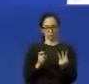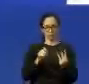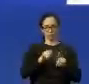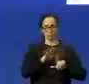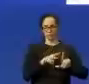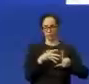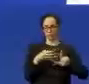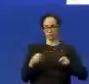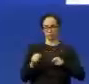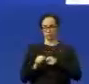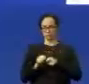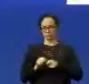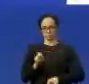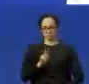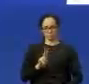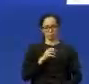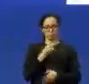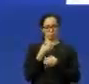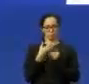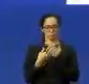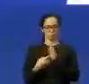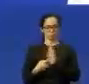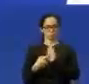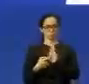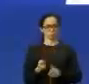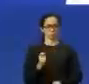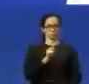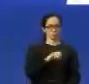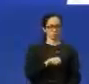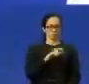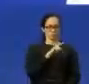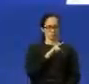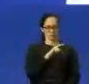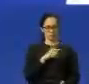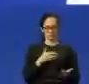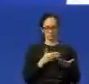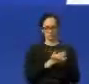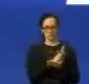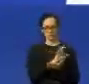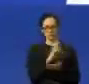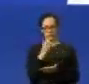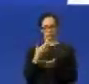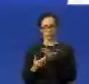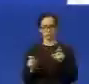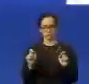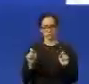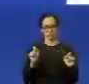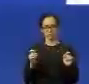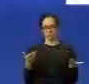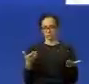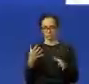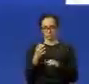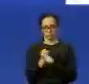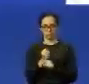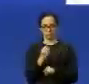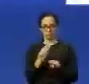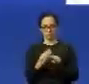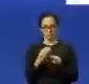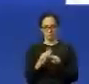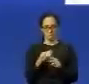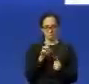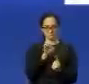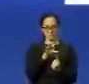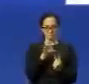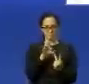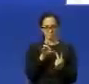tabela e nas informações dadas, ficará ou ficarão reprovados quantos alunos? Ou seja, tem que calcular as médias de cada um, média do aluno